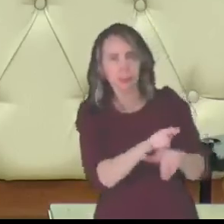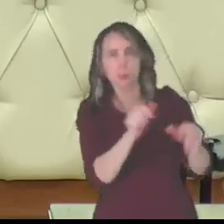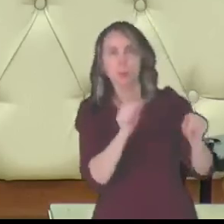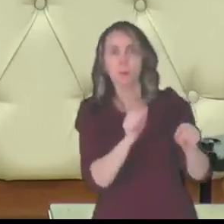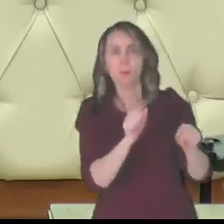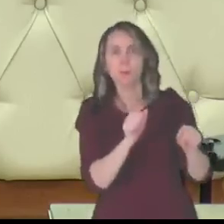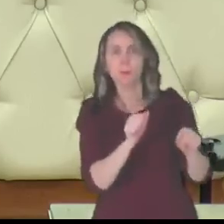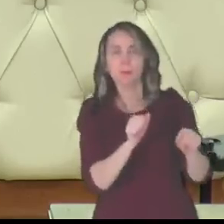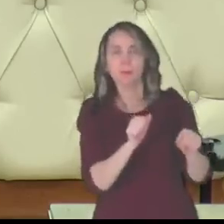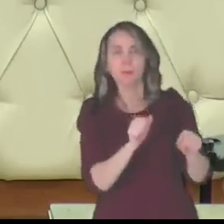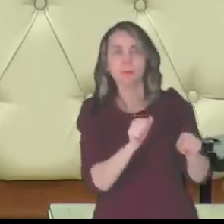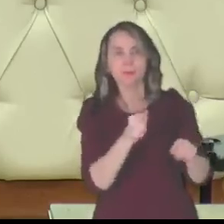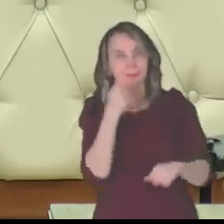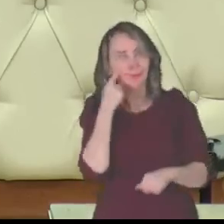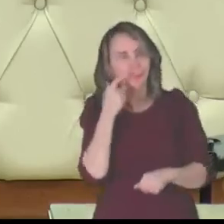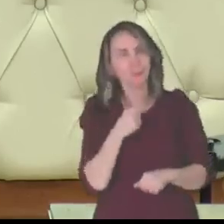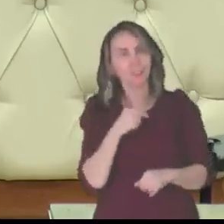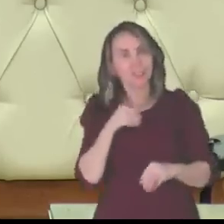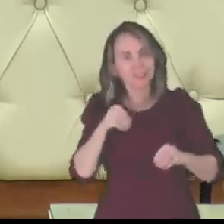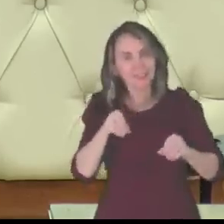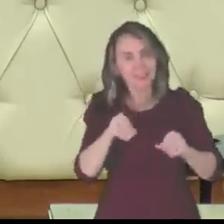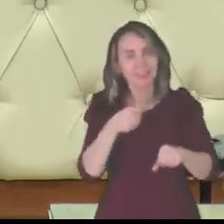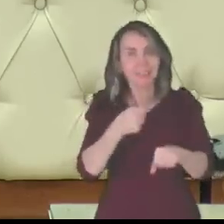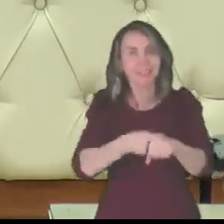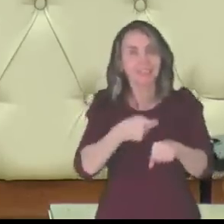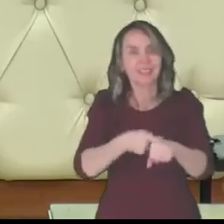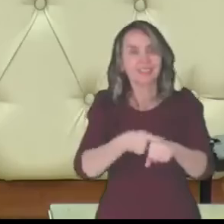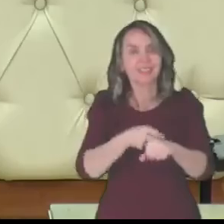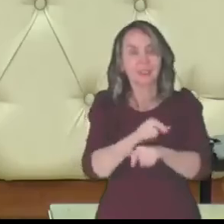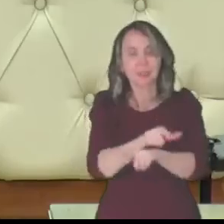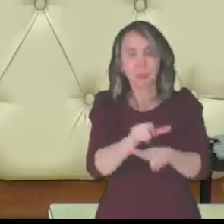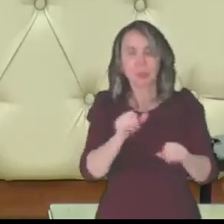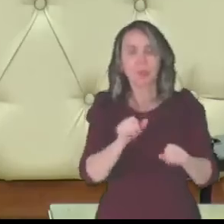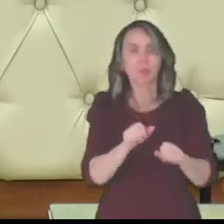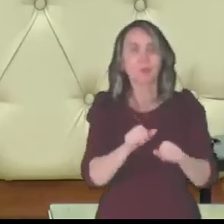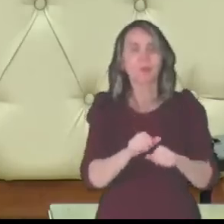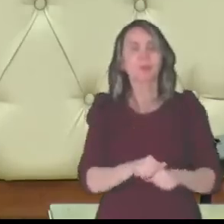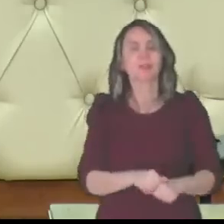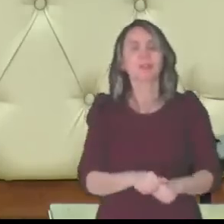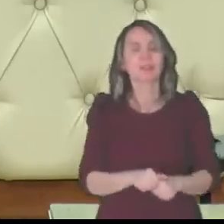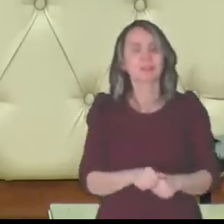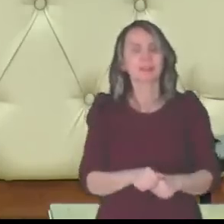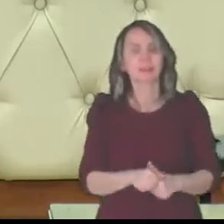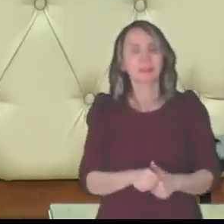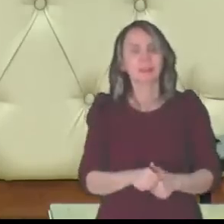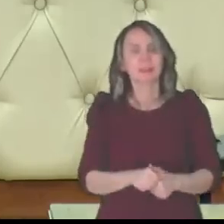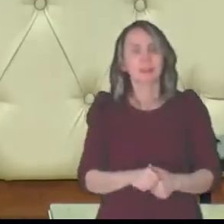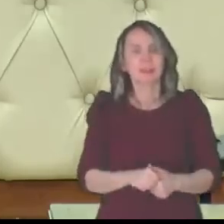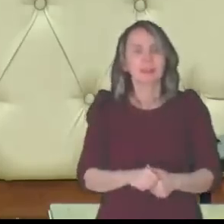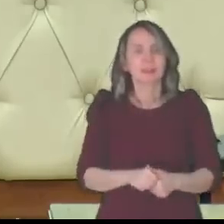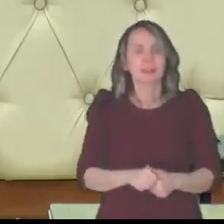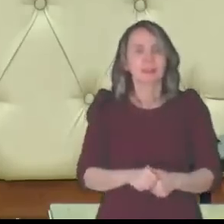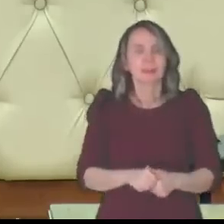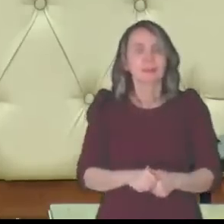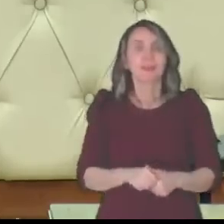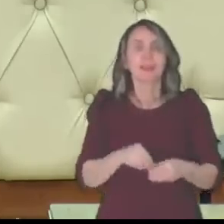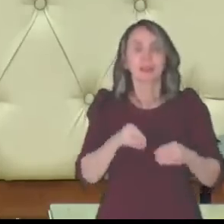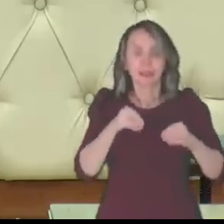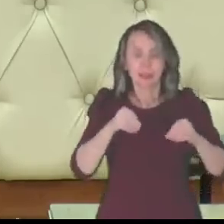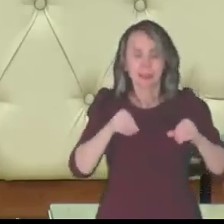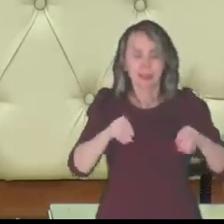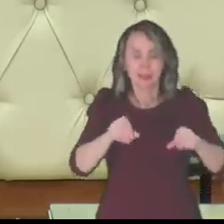seja o nome do senhor olha aí na Bíblia a terra seca louvado seja o nome do senhor a terra